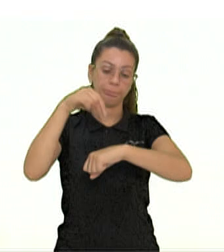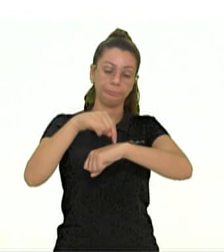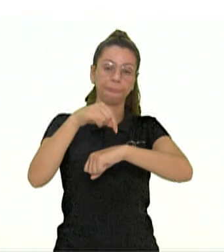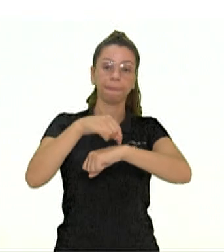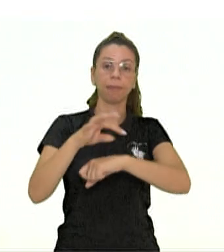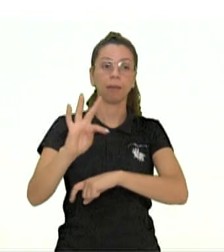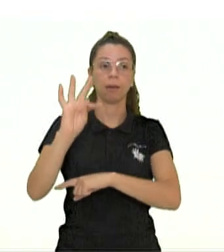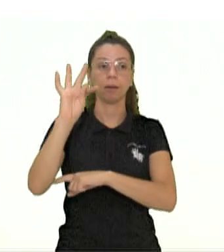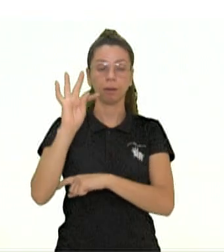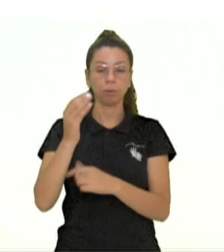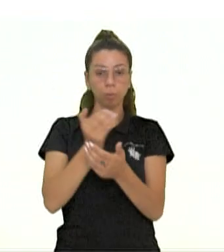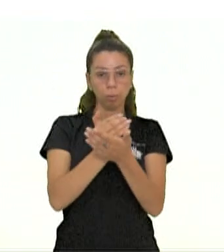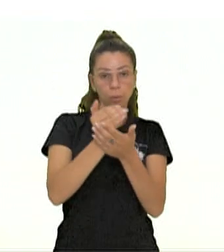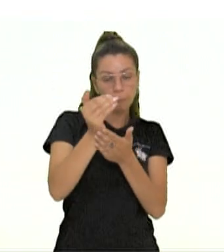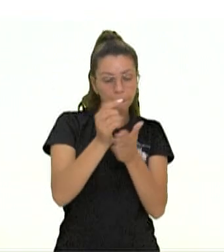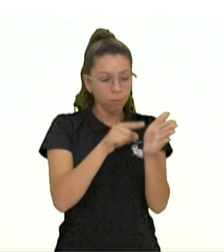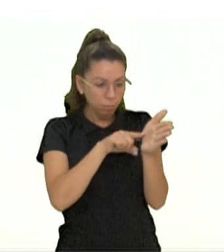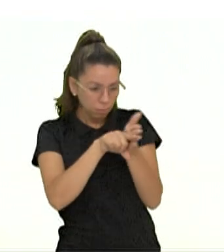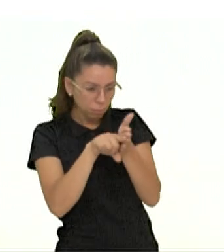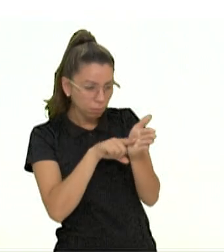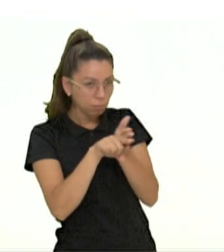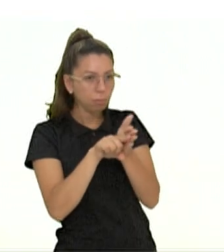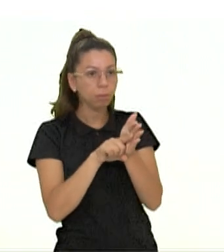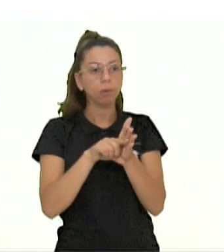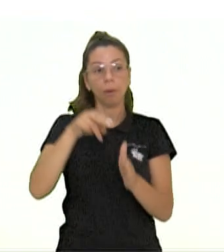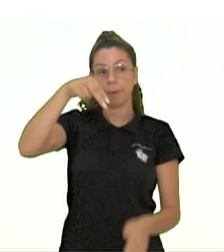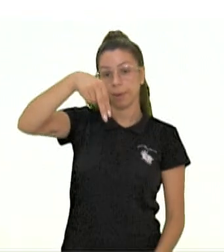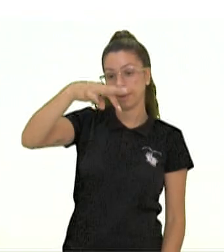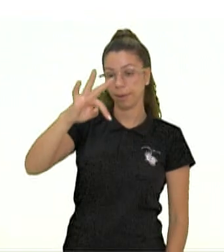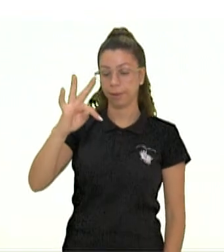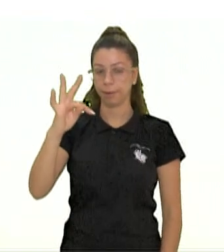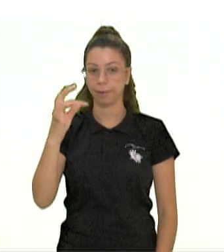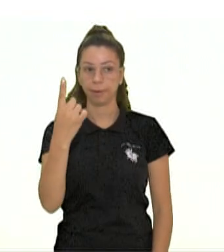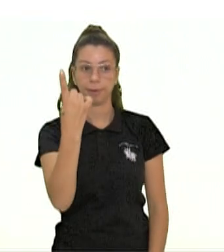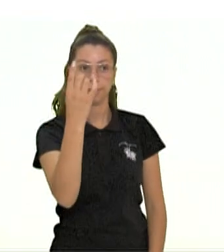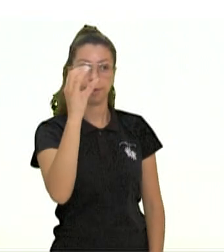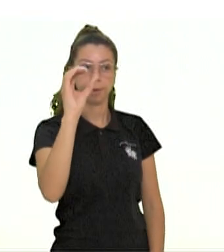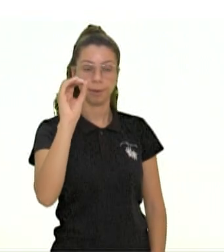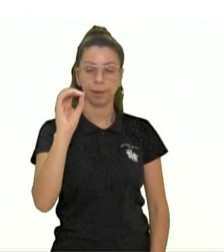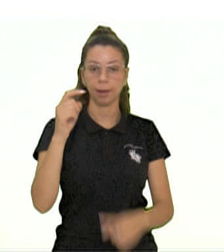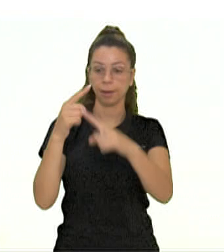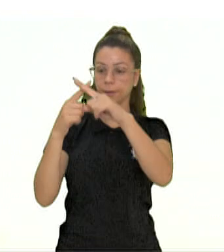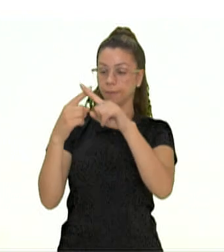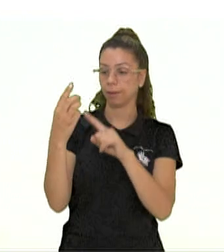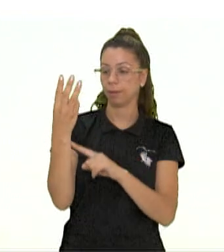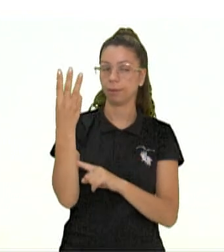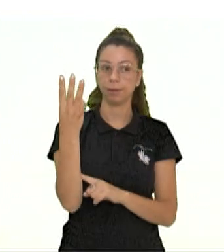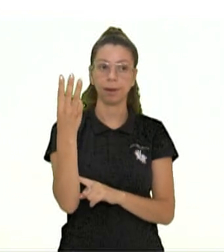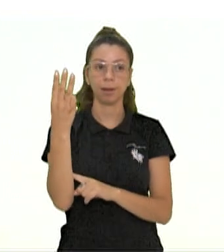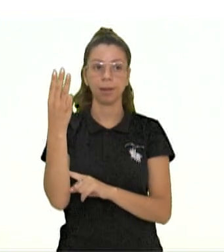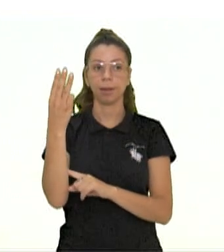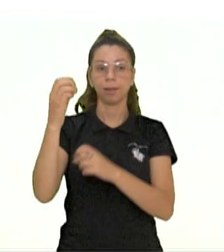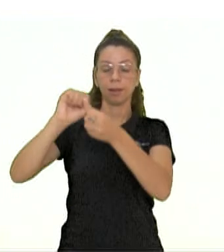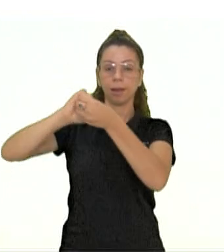do estudo, é dado por N de T 10 vezes 3 elevado a